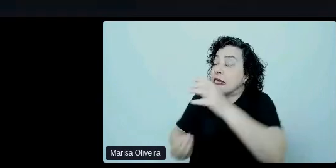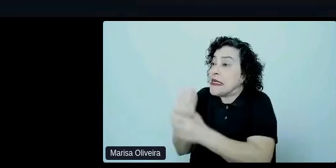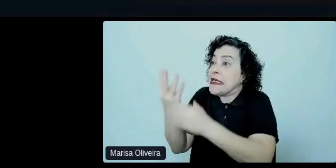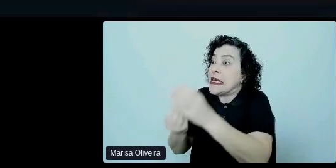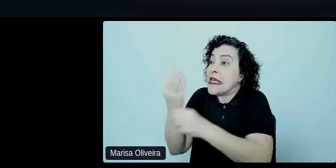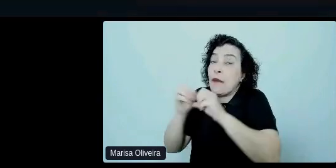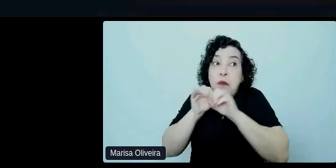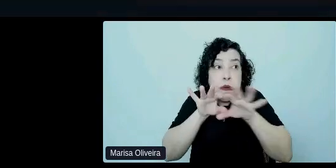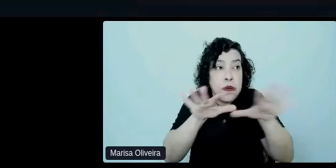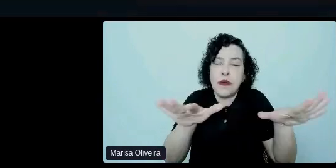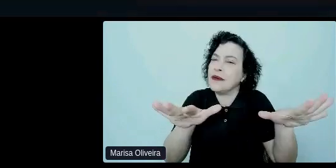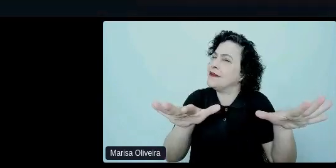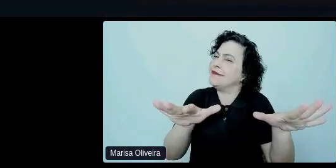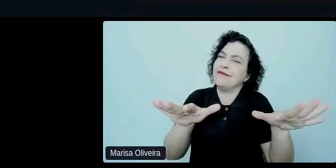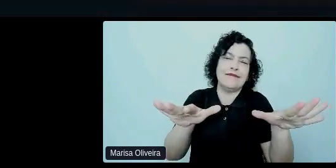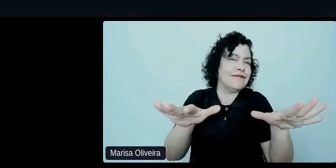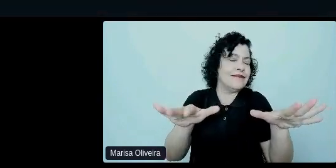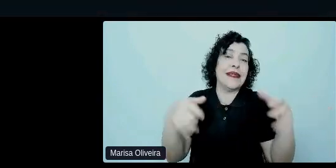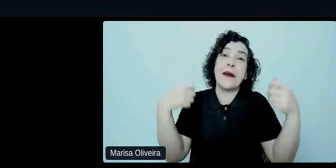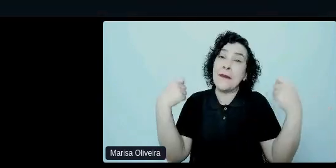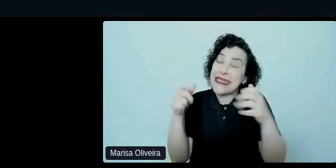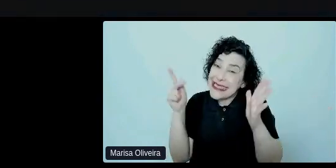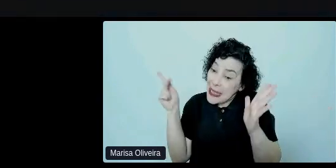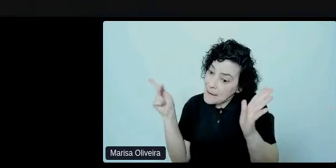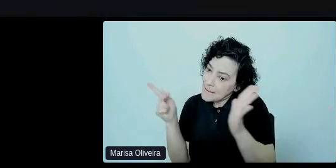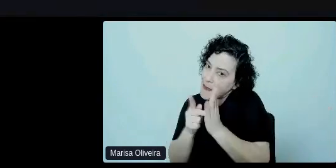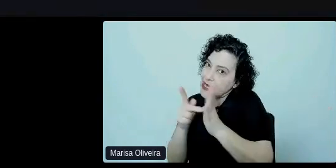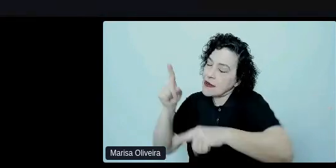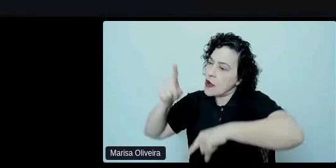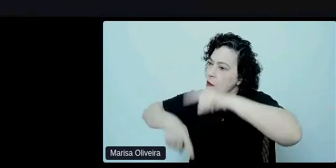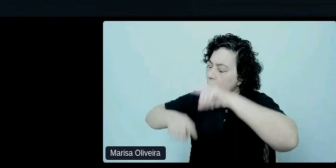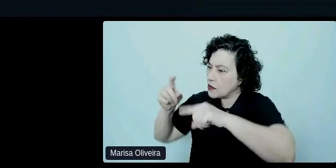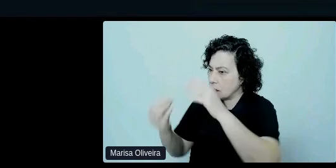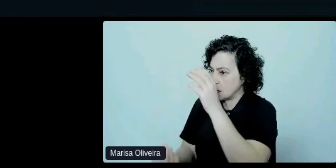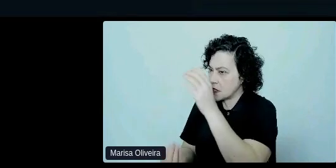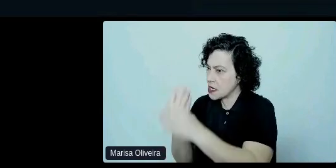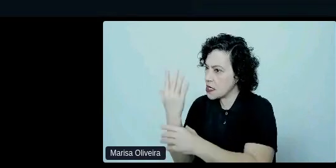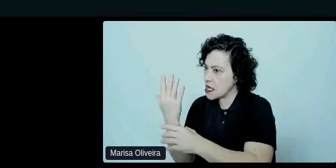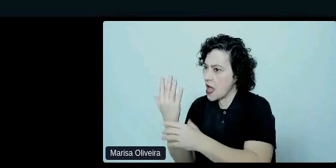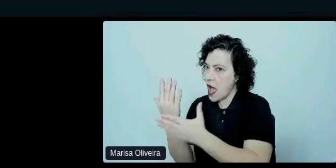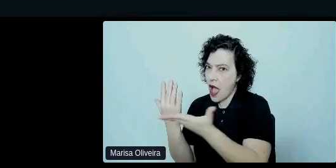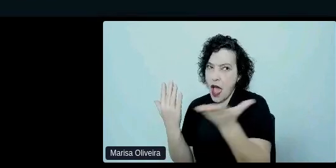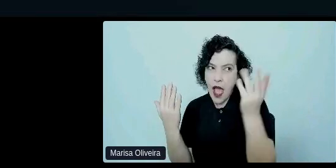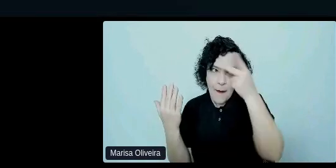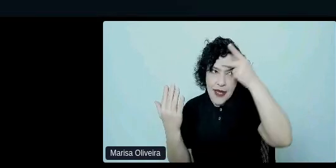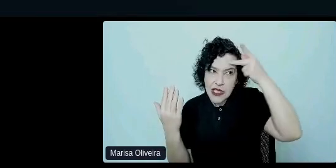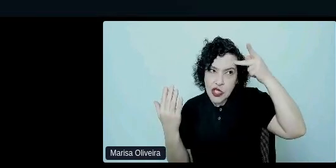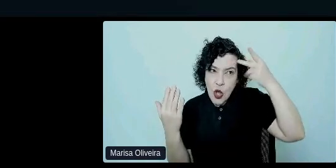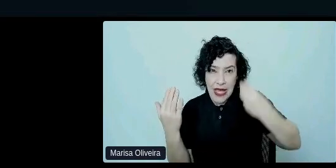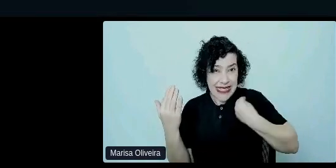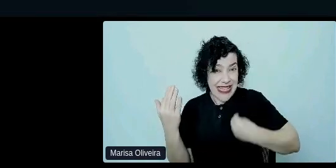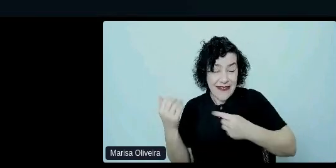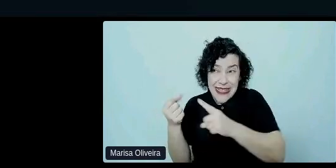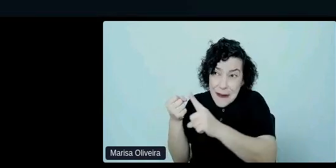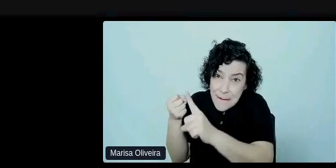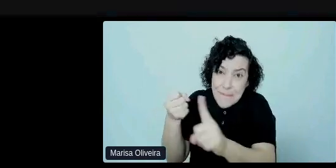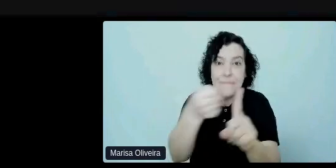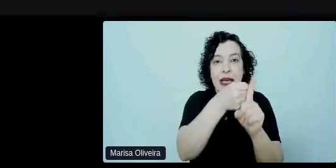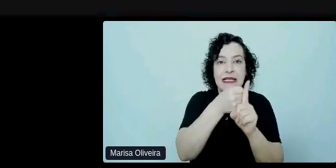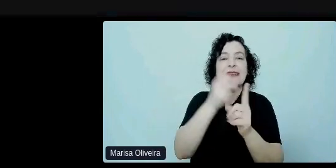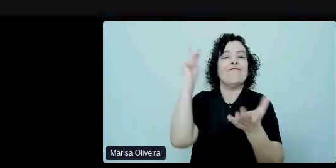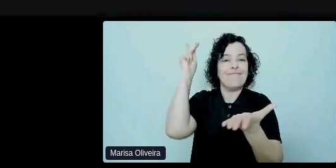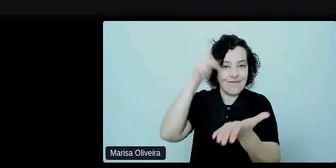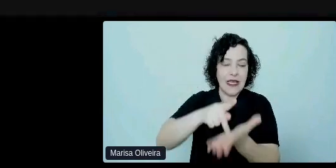tecnologia é sobre impactar a vida das pessoas de certa forma. E por falar em impacto, eu queria trazer